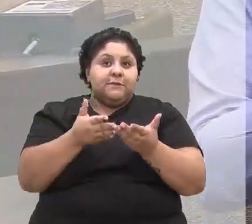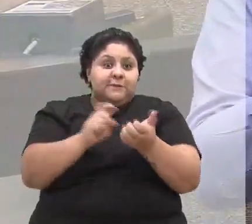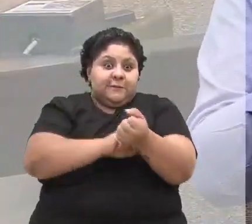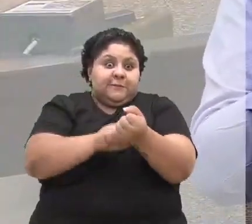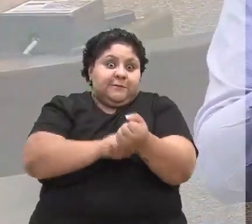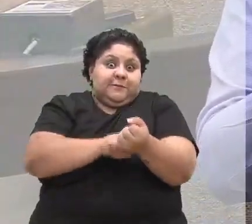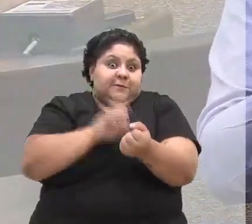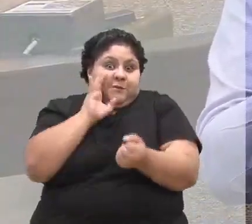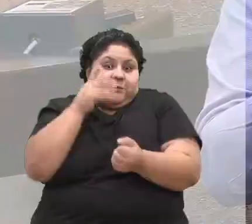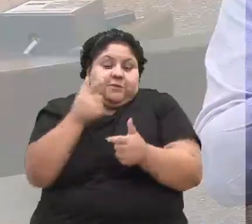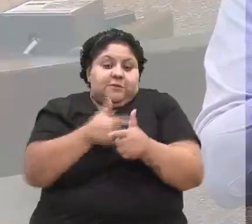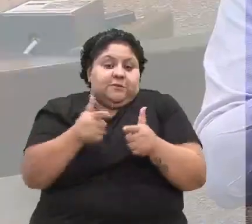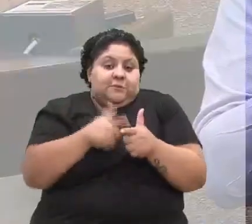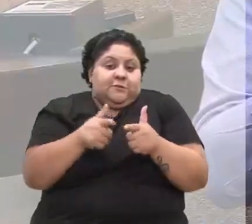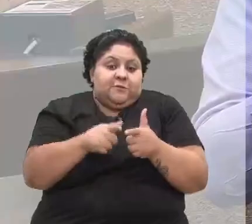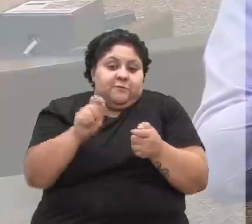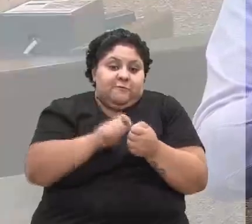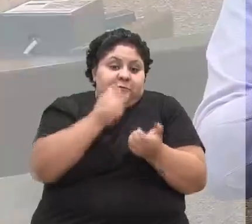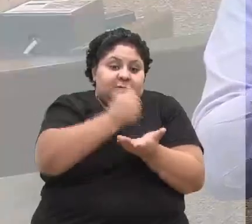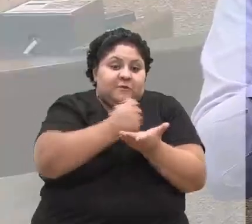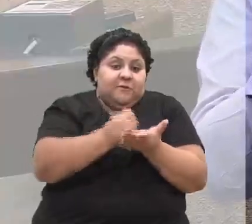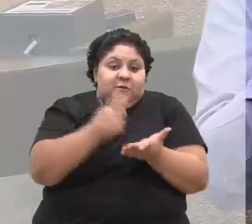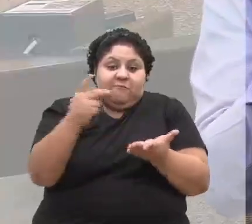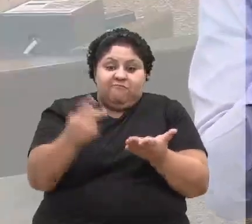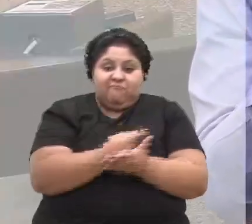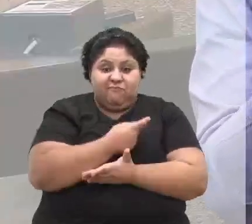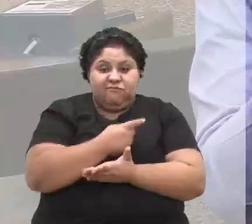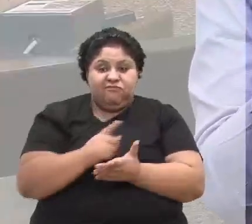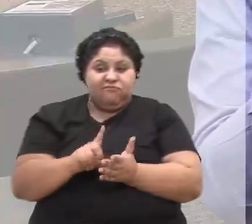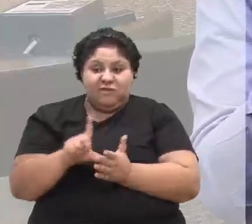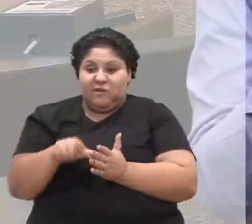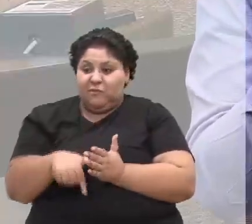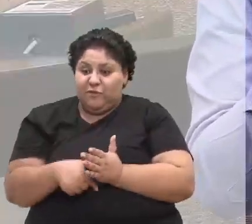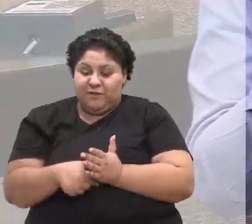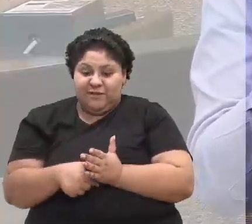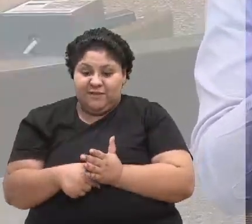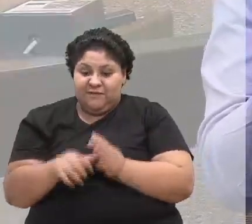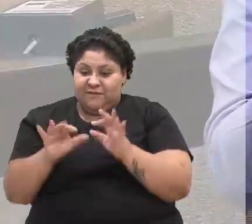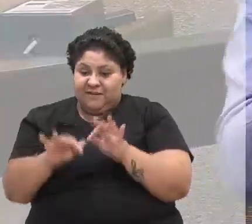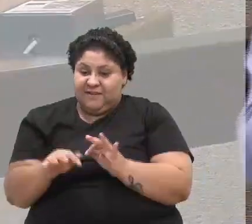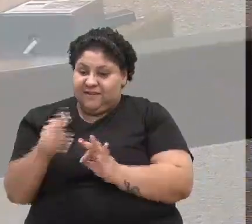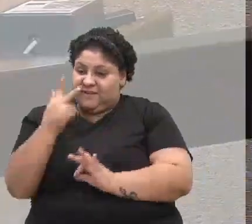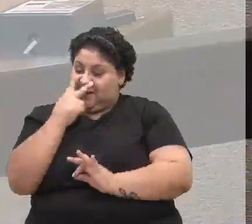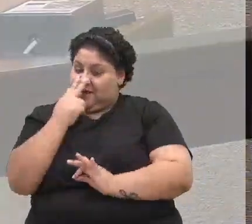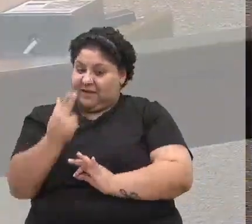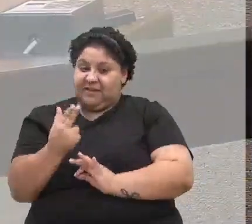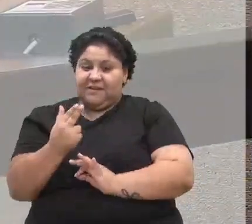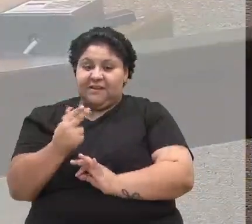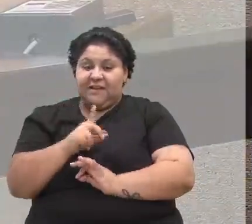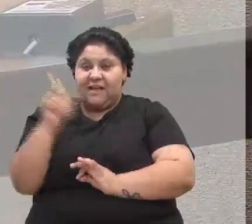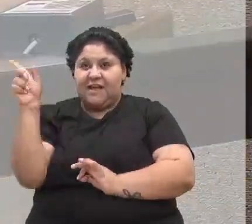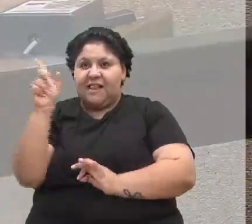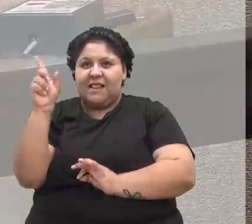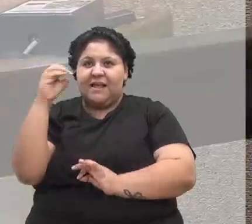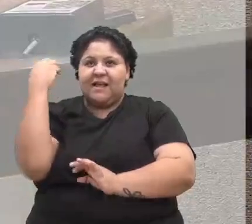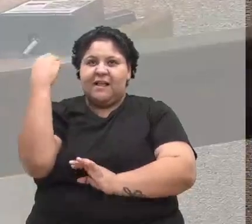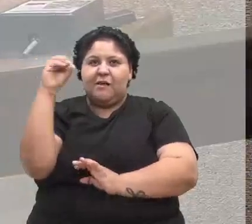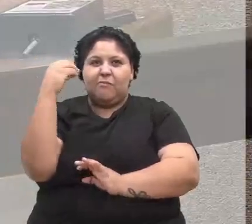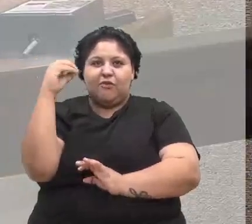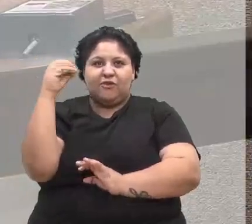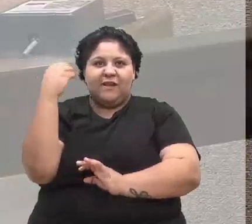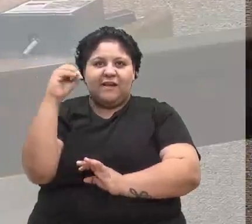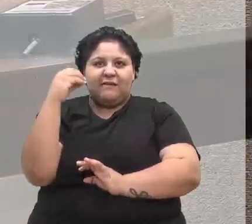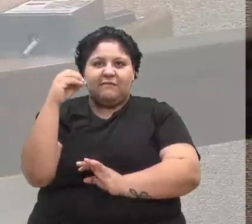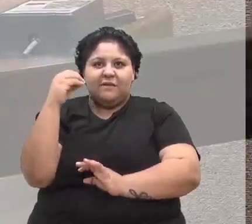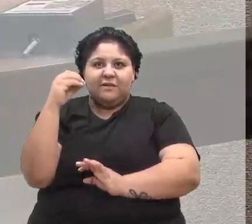se faz uma contratação mal feita e daqui a pouco acaba como aconteceu nessa situação que aconteceu lá em Porto Alegre no escândalo